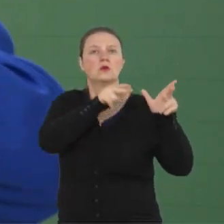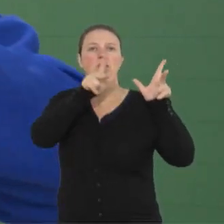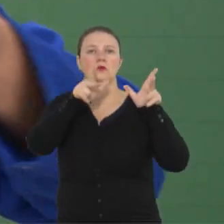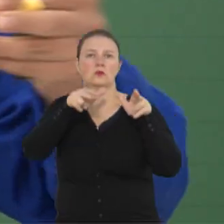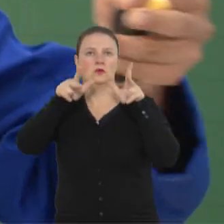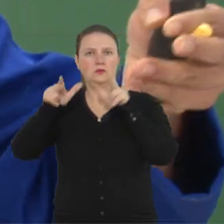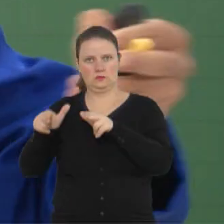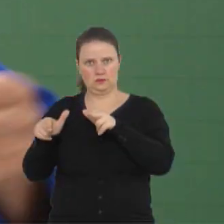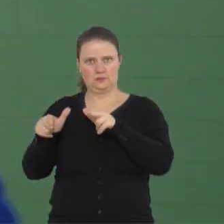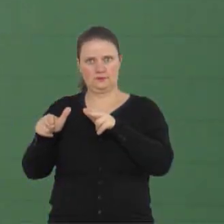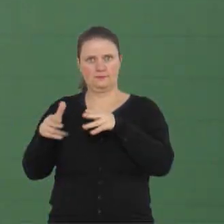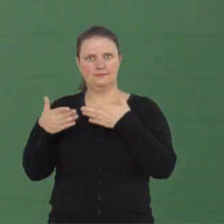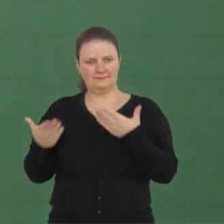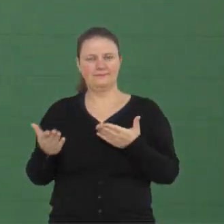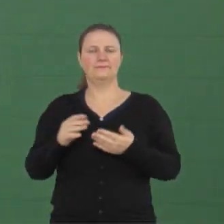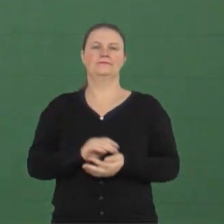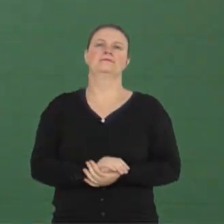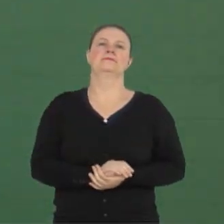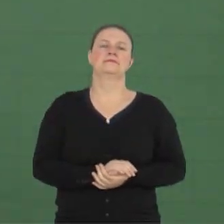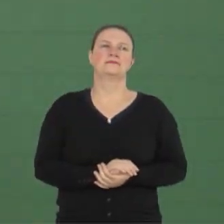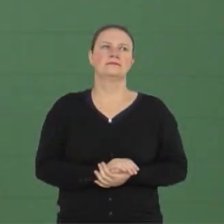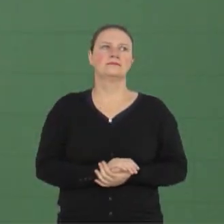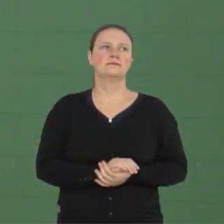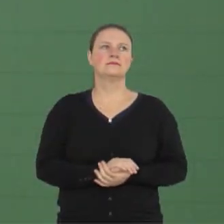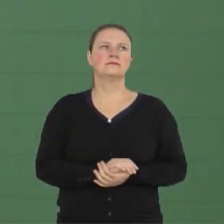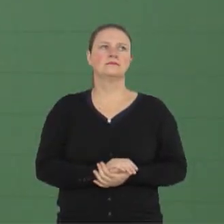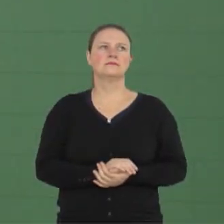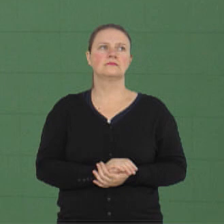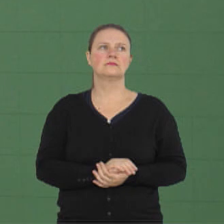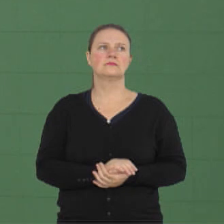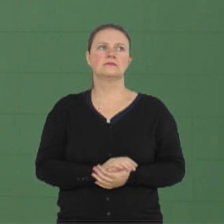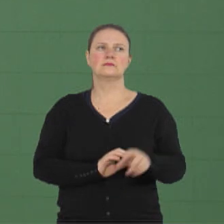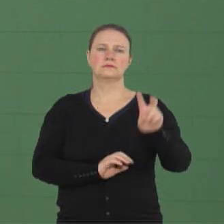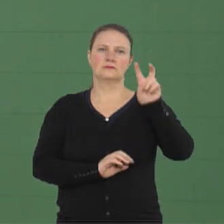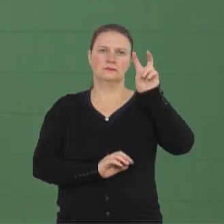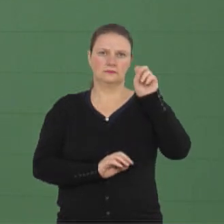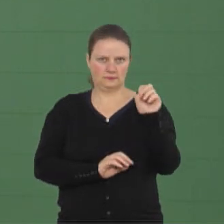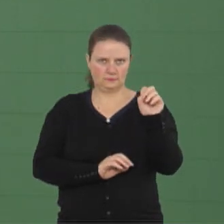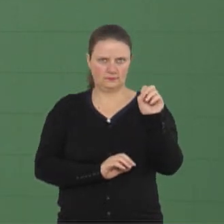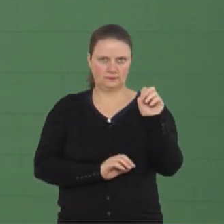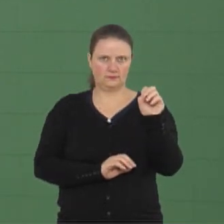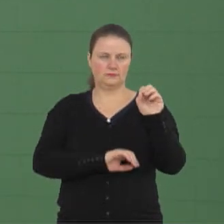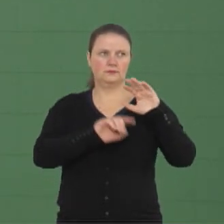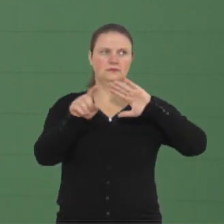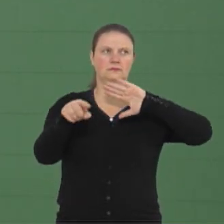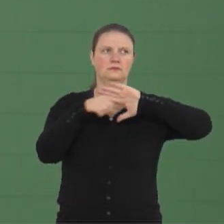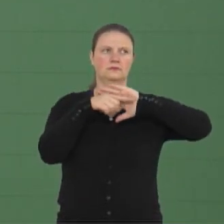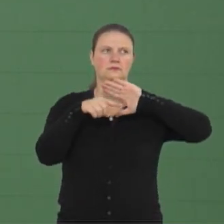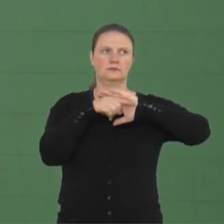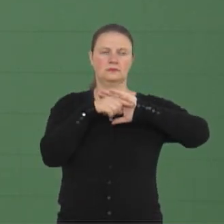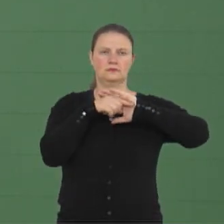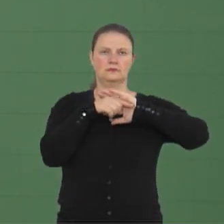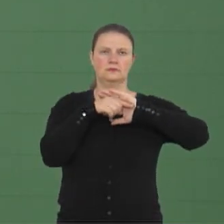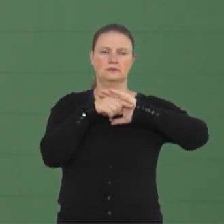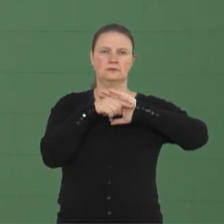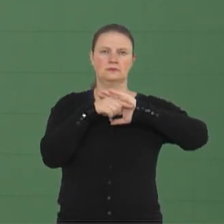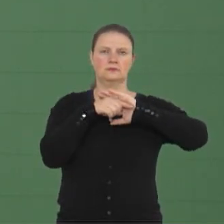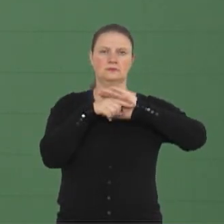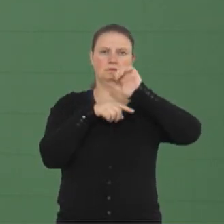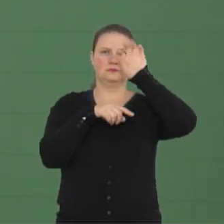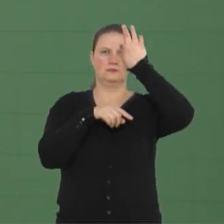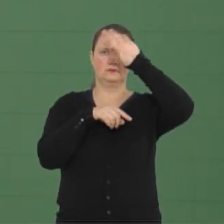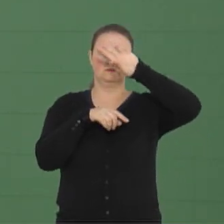de repetir, ok? Vamos lá. Então eu tenho 50 menos,